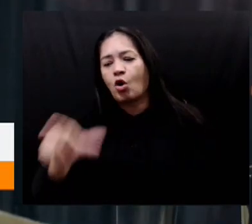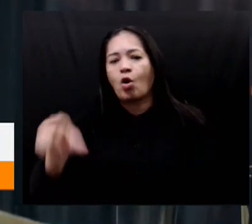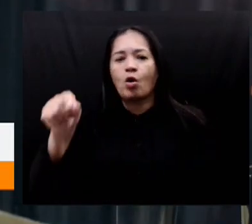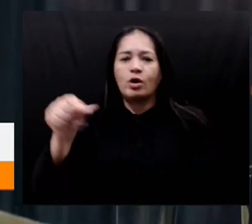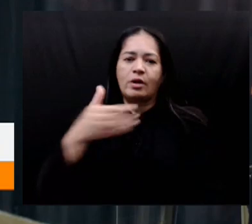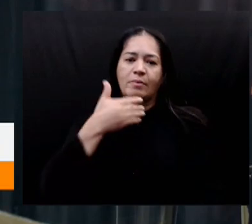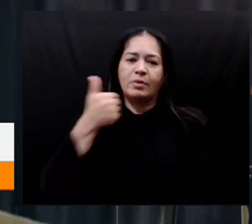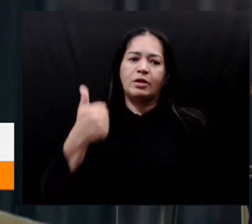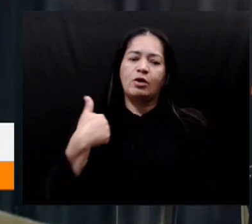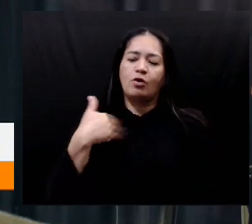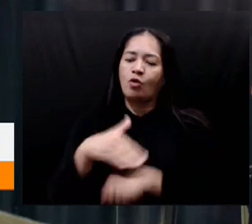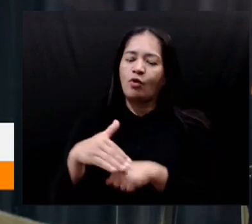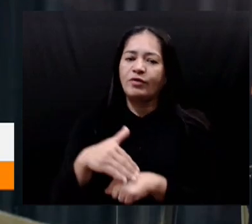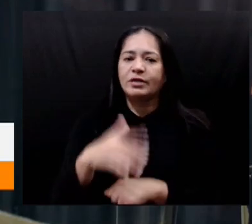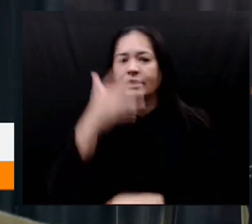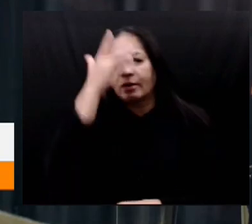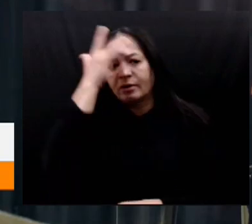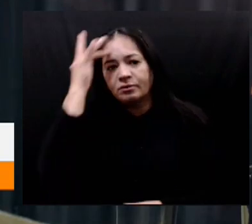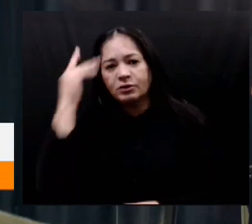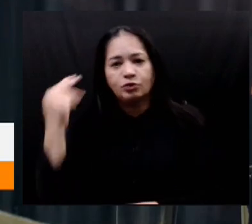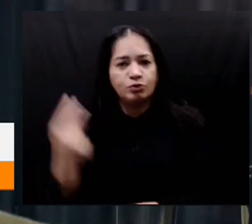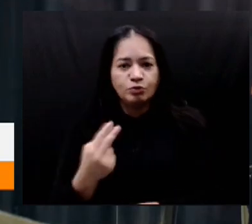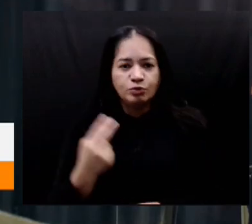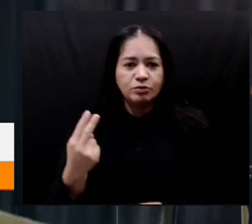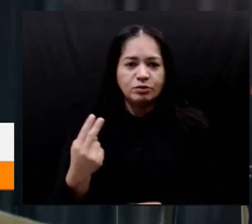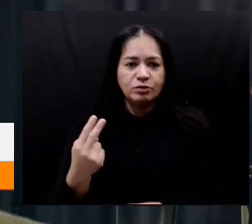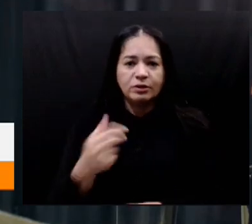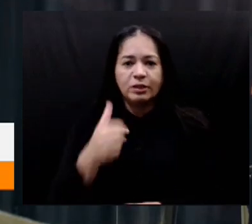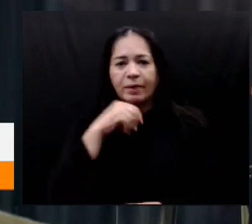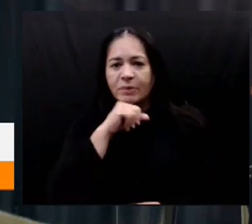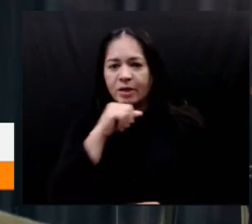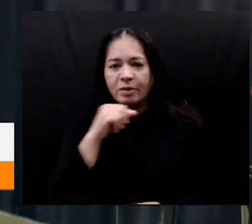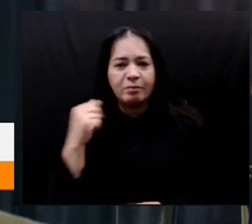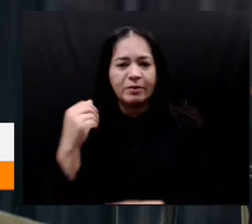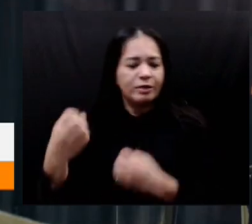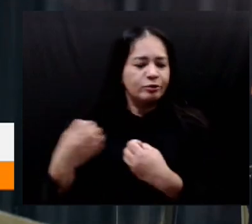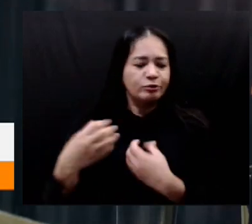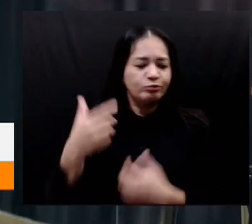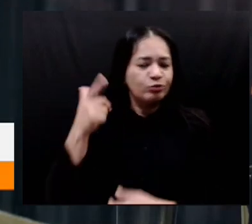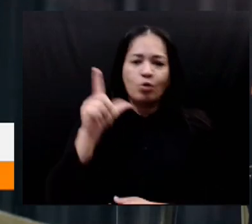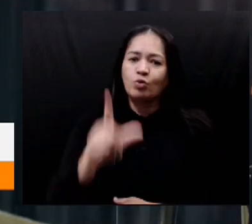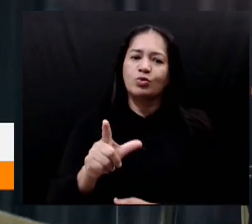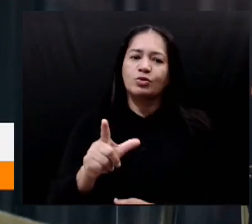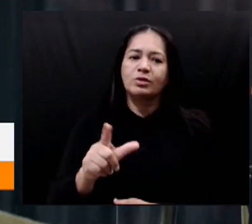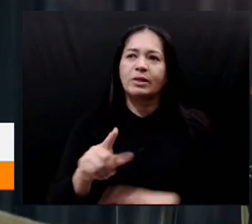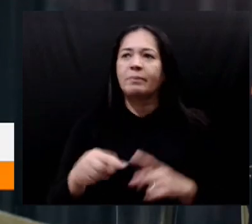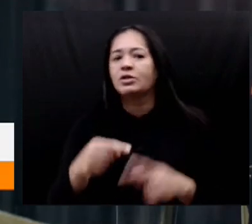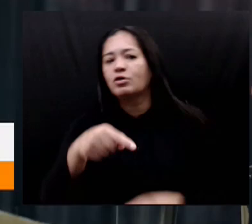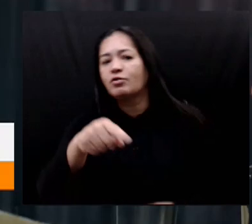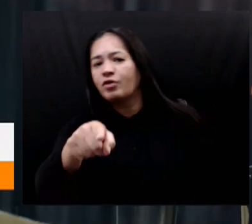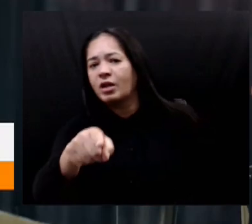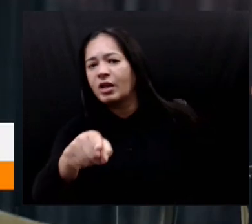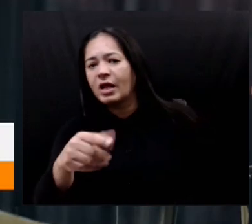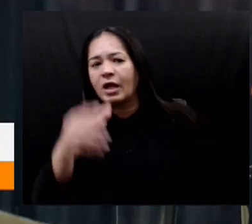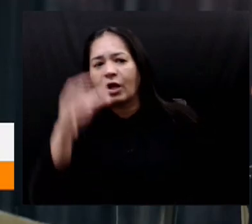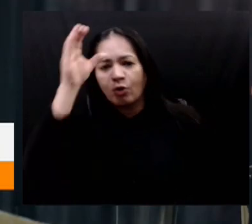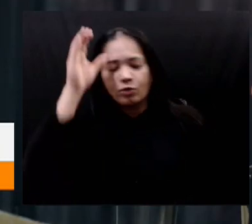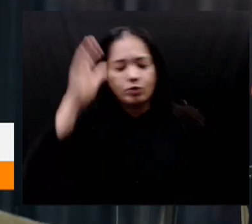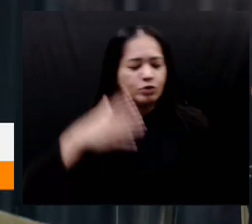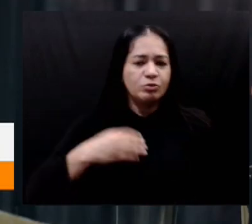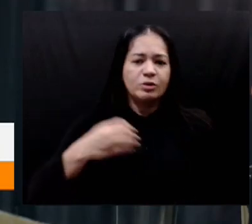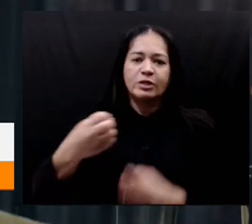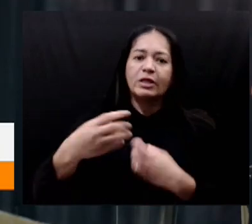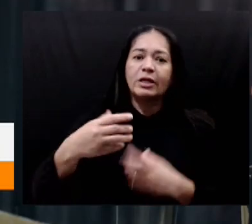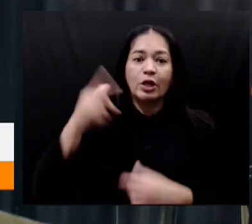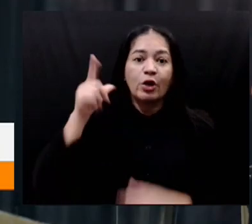pessoa aqui, não deu certo, minha mãe não conseguiu me orientar. Ah, mas eu vou ali com meu tio e meu tio consegue,